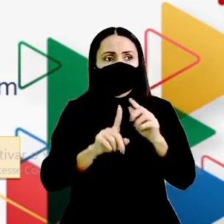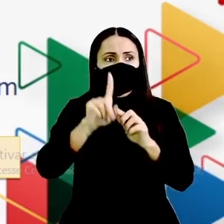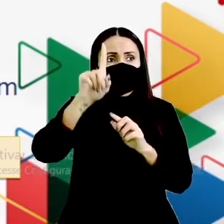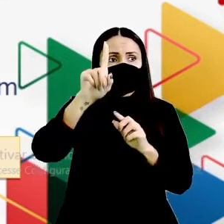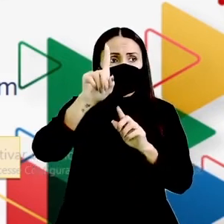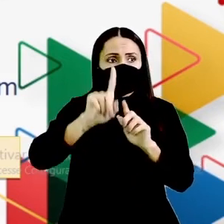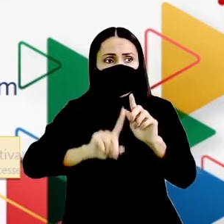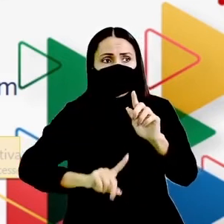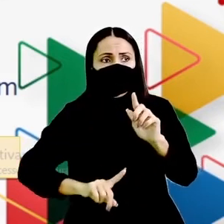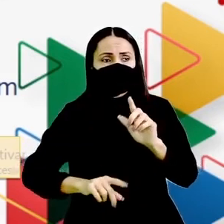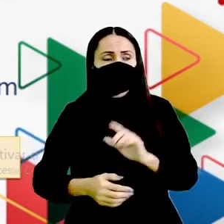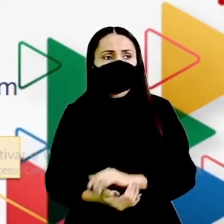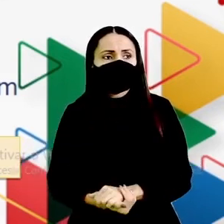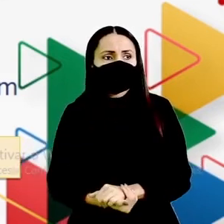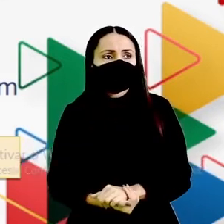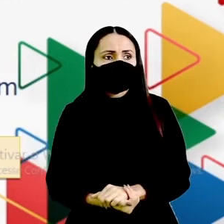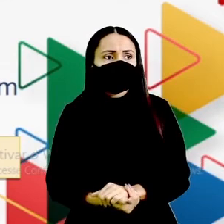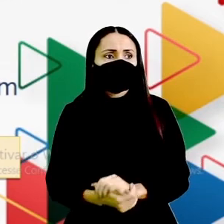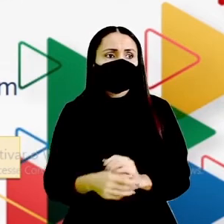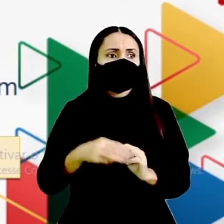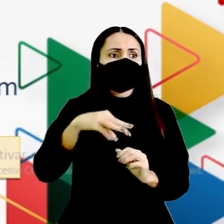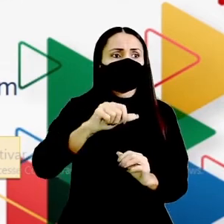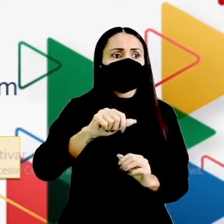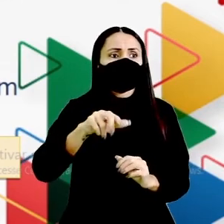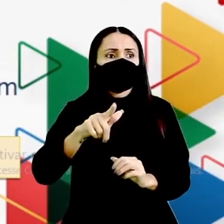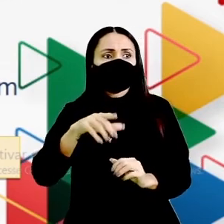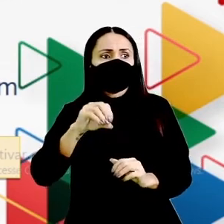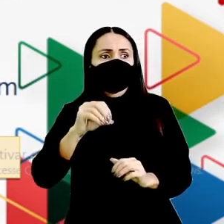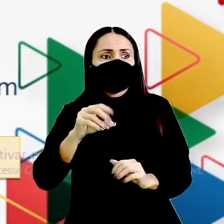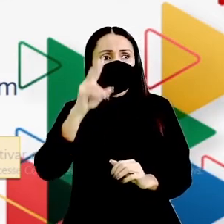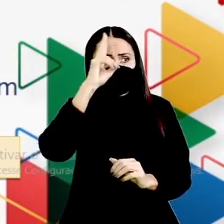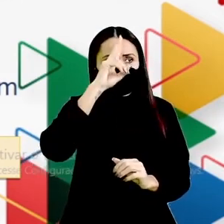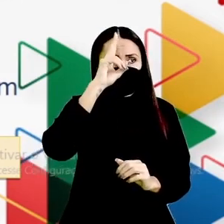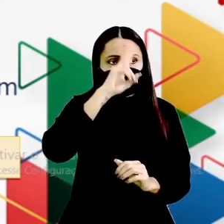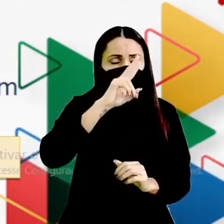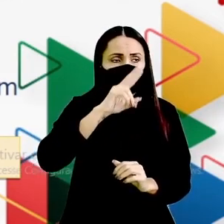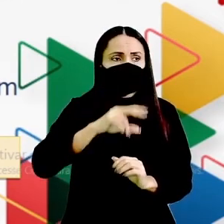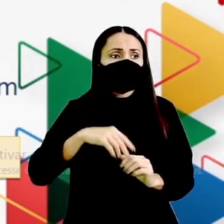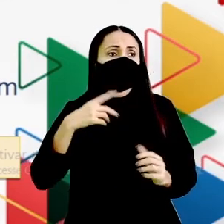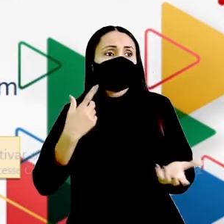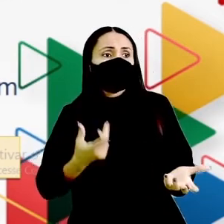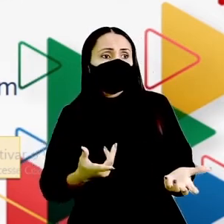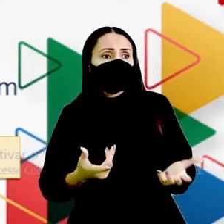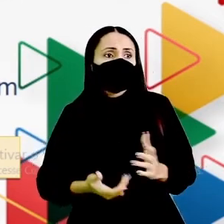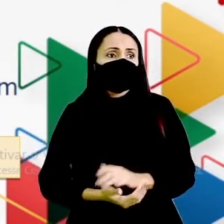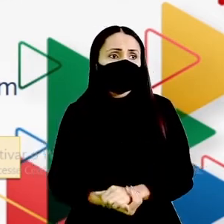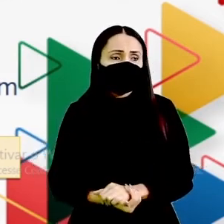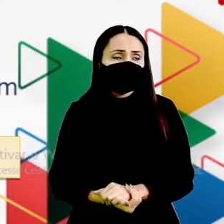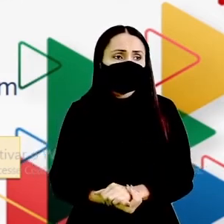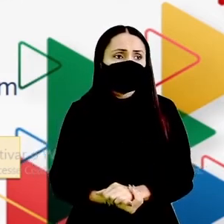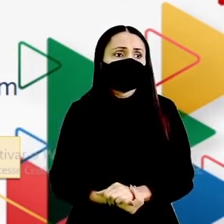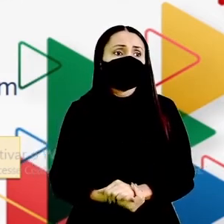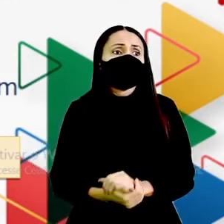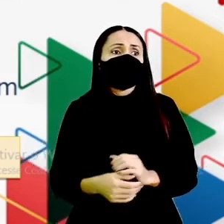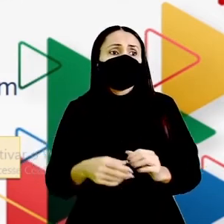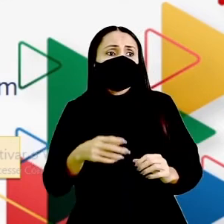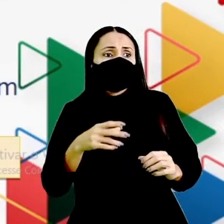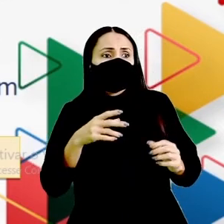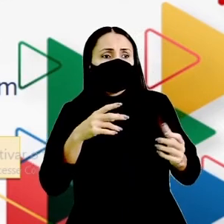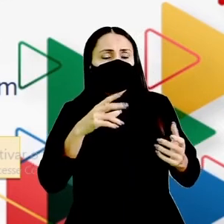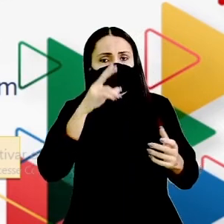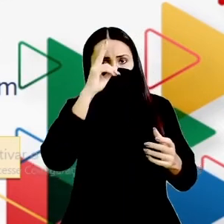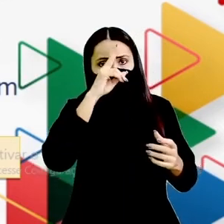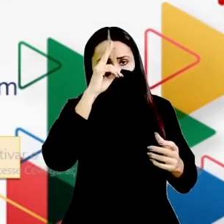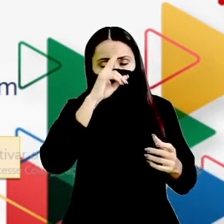mágoa, régua, história, tênue e ódio. Lembrando que o ditongo, eu já ouvi muito quando eu era